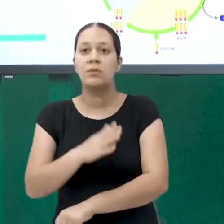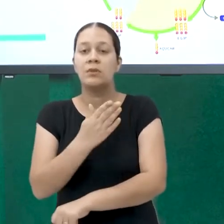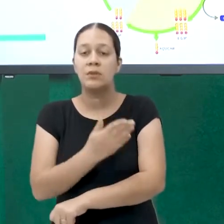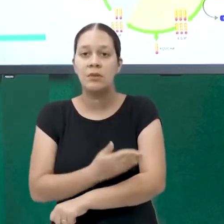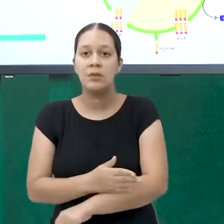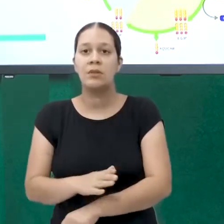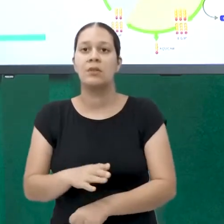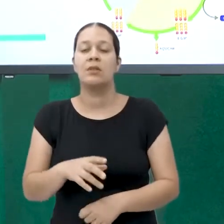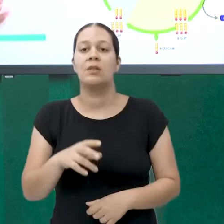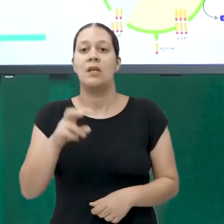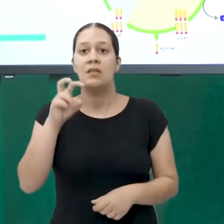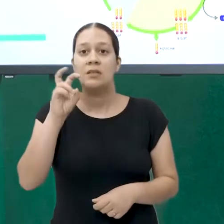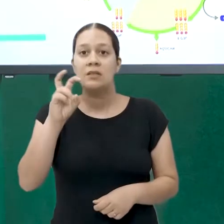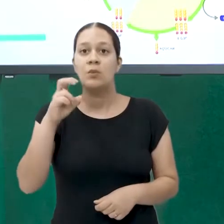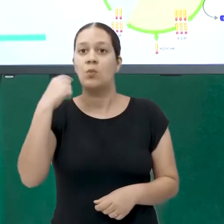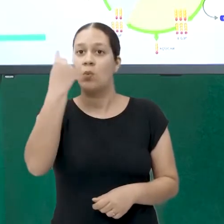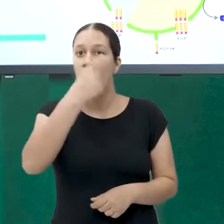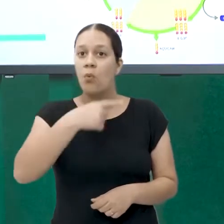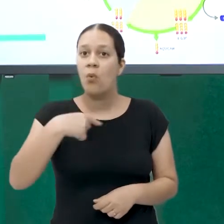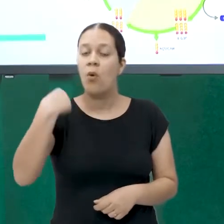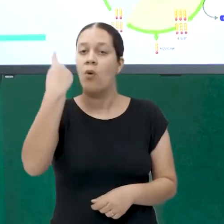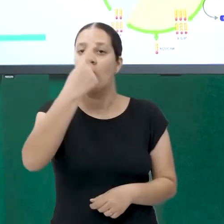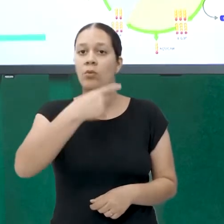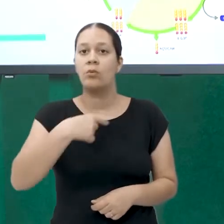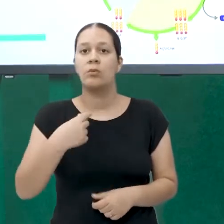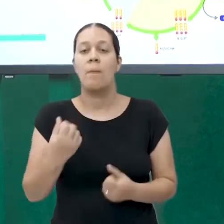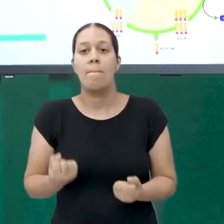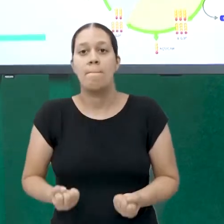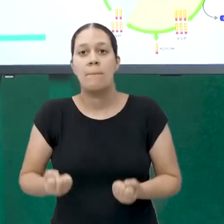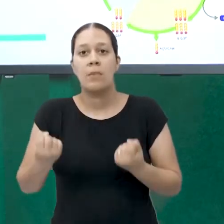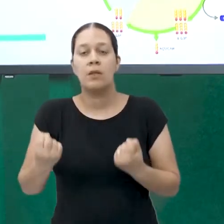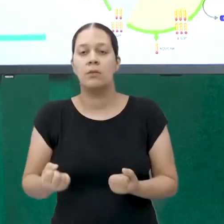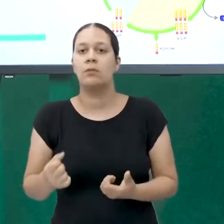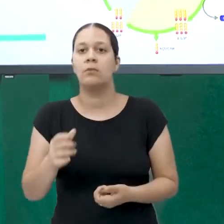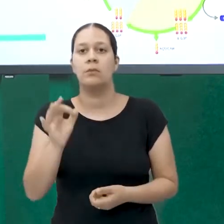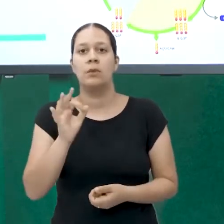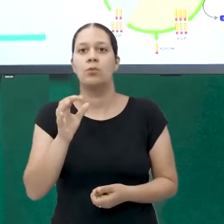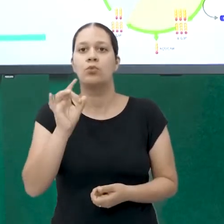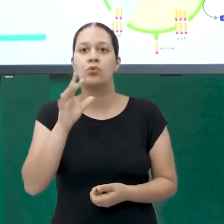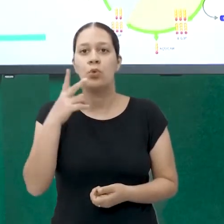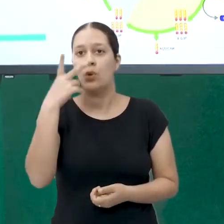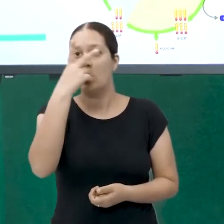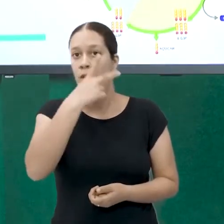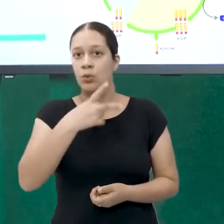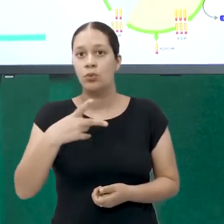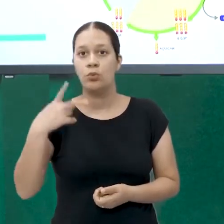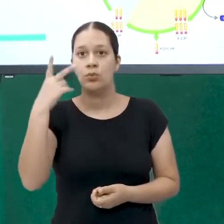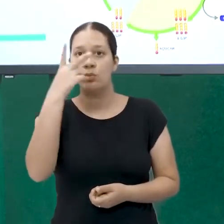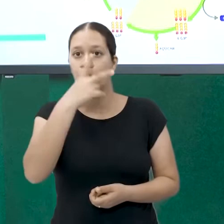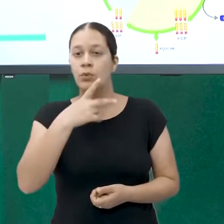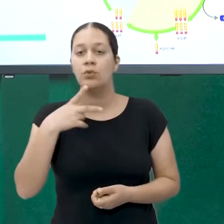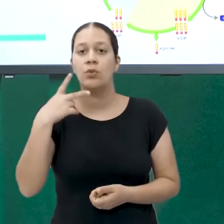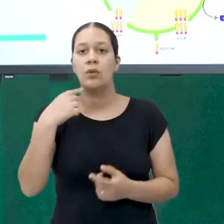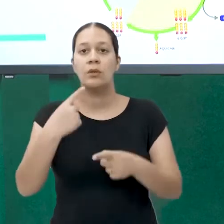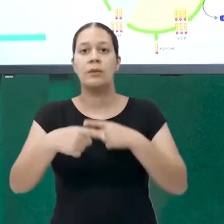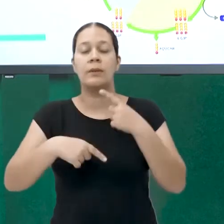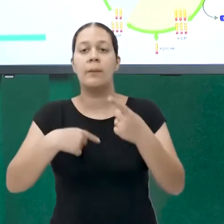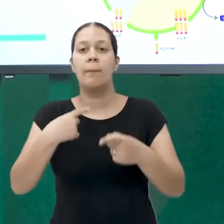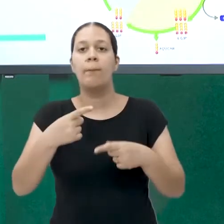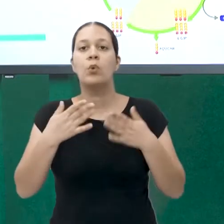passou, sabe, 5 horas, 6 horas por dia pegando peso. Nada, 2 horinhas. Só. O resto